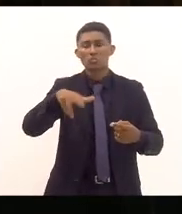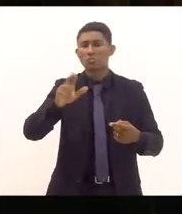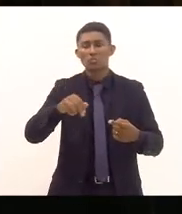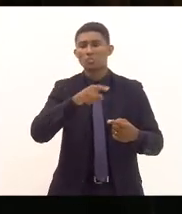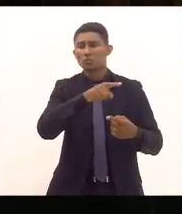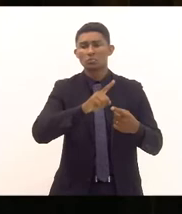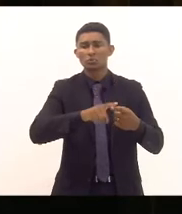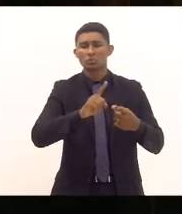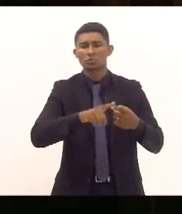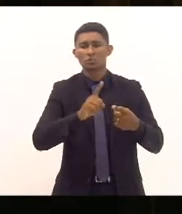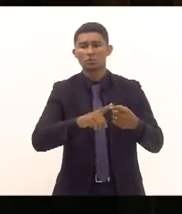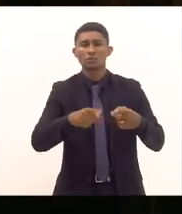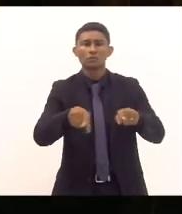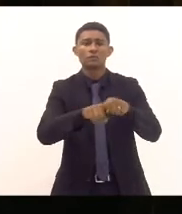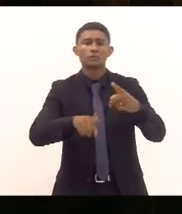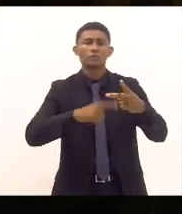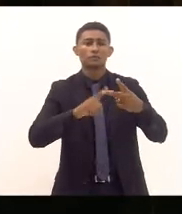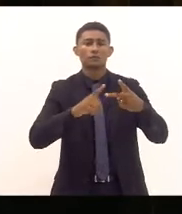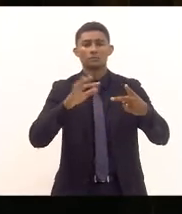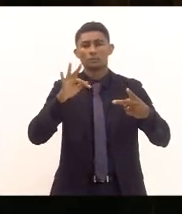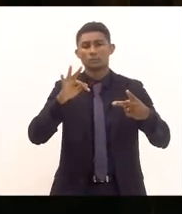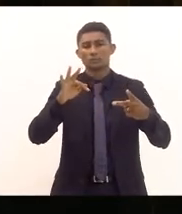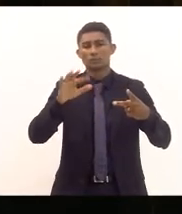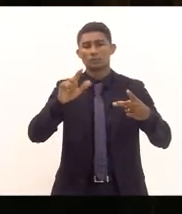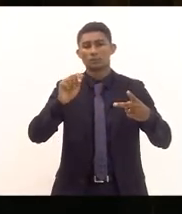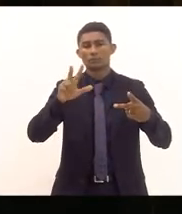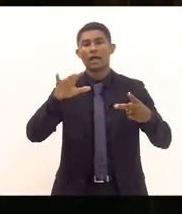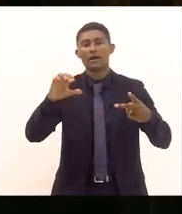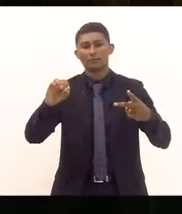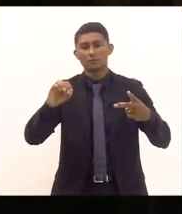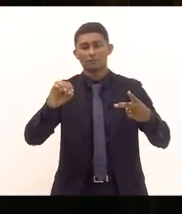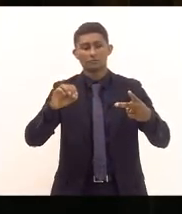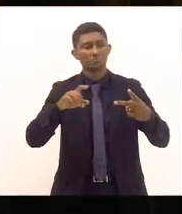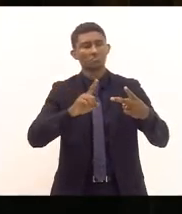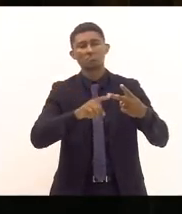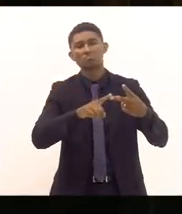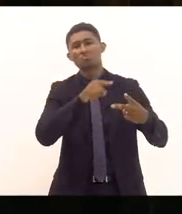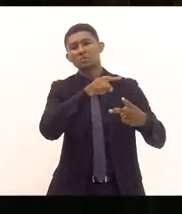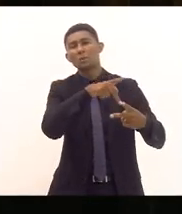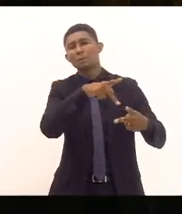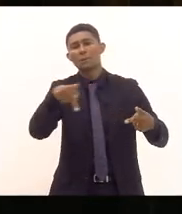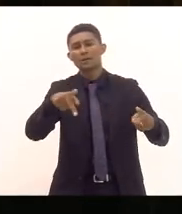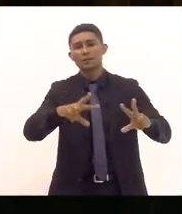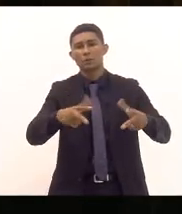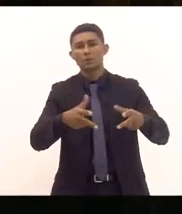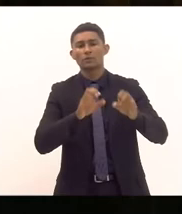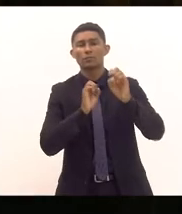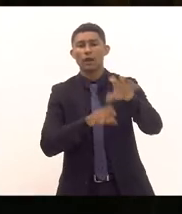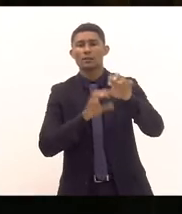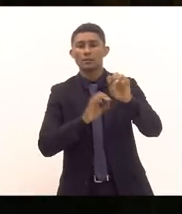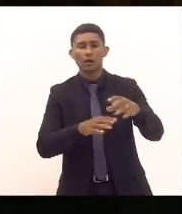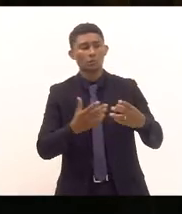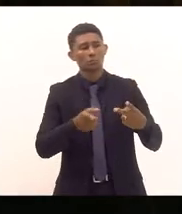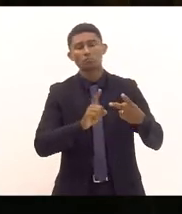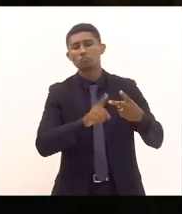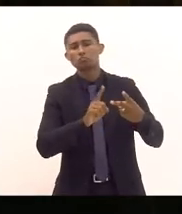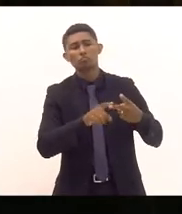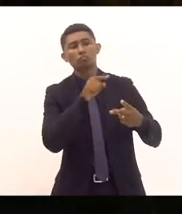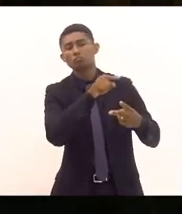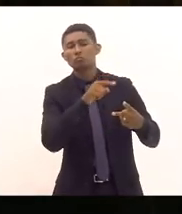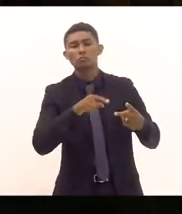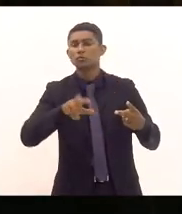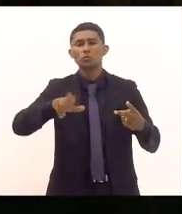isso nunca vi o deputado Flávio serafini presidente da Comissão de educação nessa casa